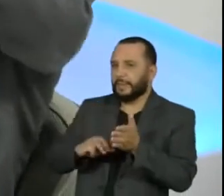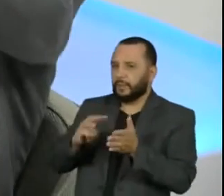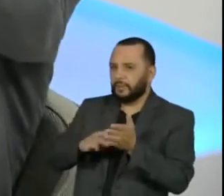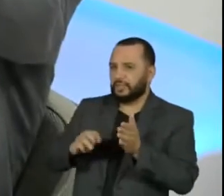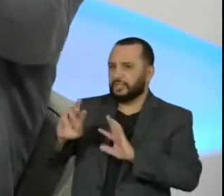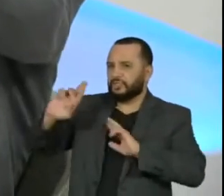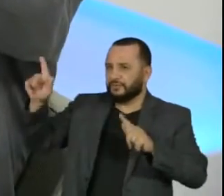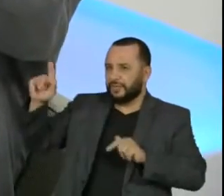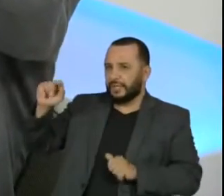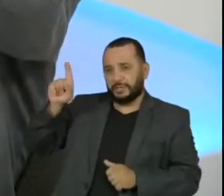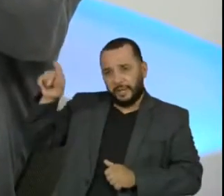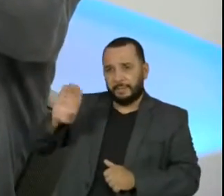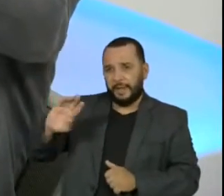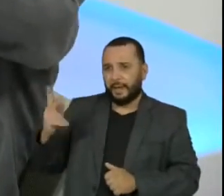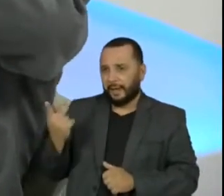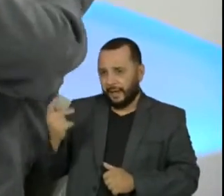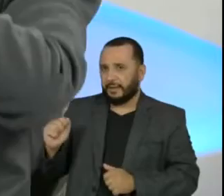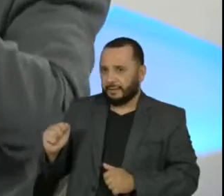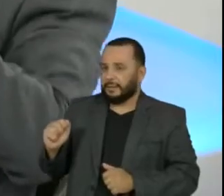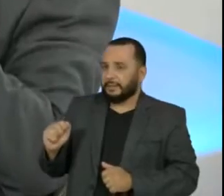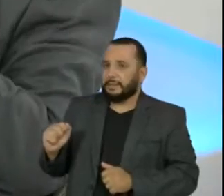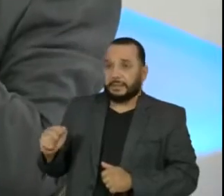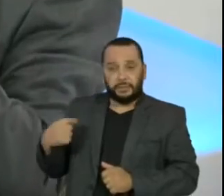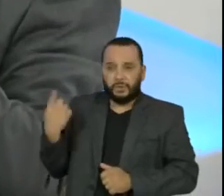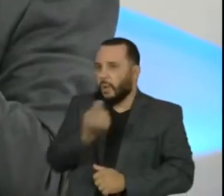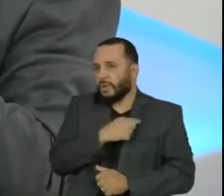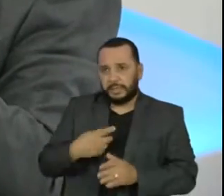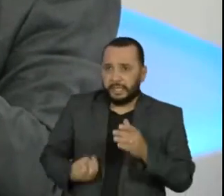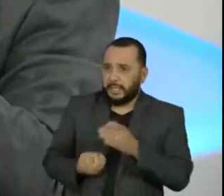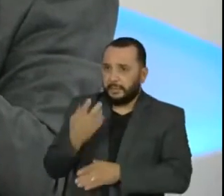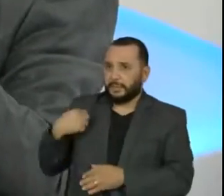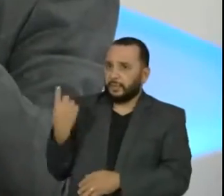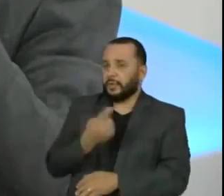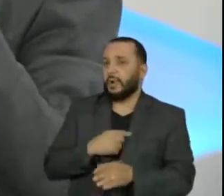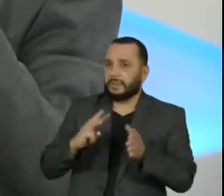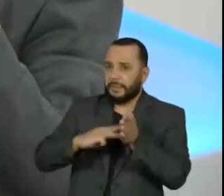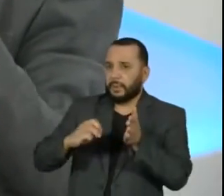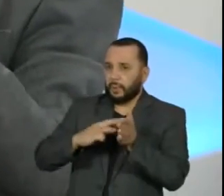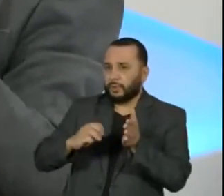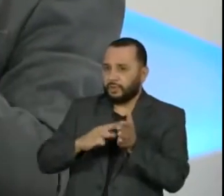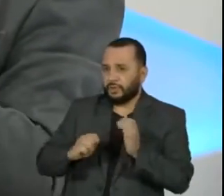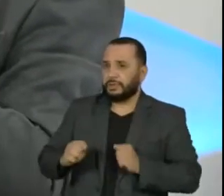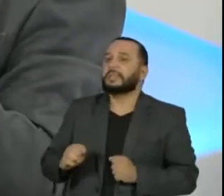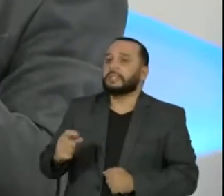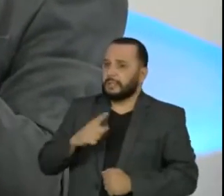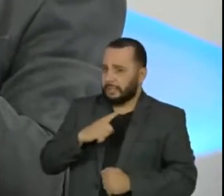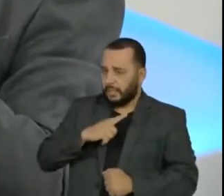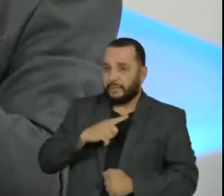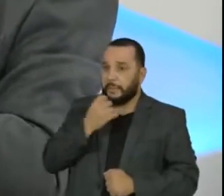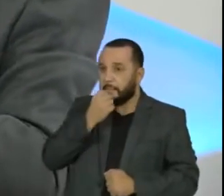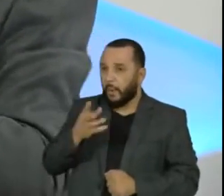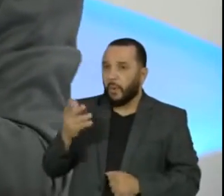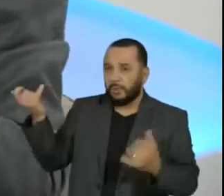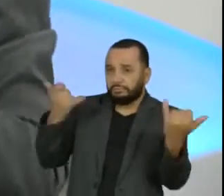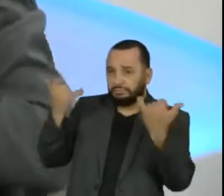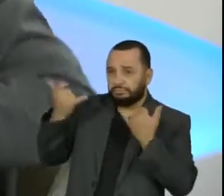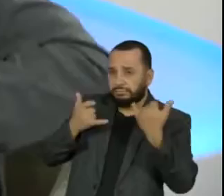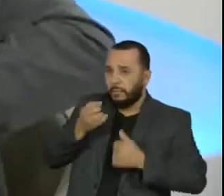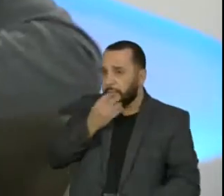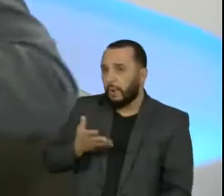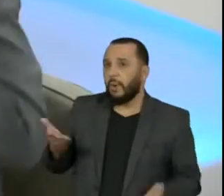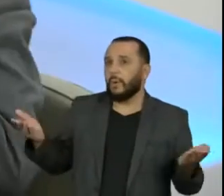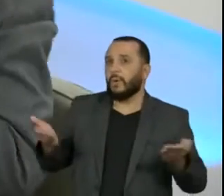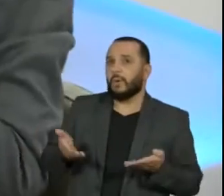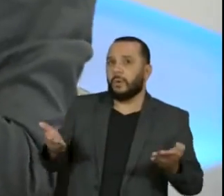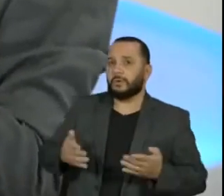Brasil como de Minas Gerais. Nós temos a nossa própria, e ela é diária. Eu tive a boa notícia hoje que